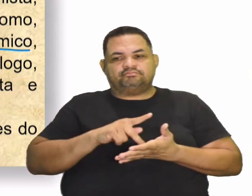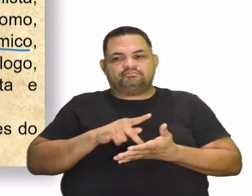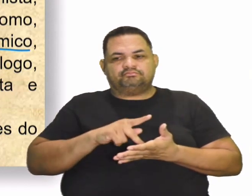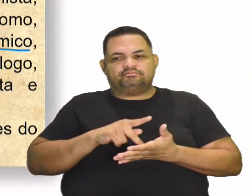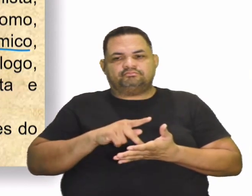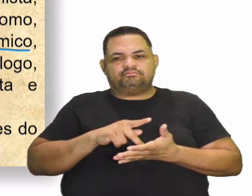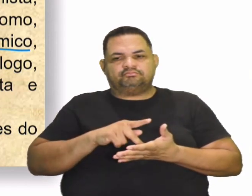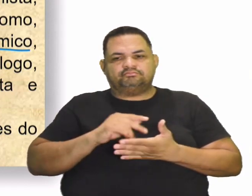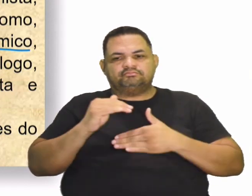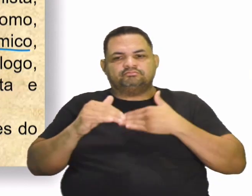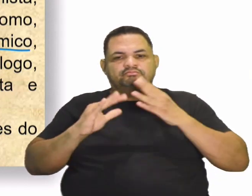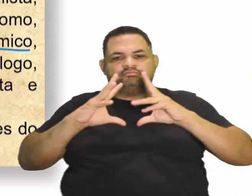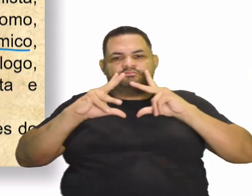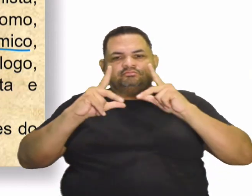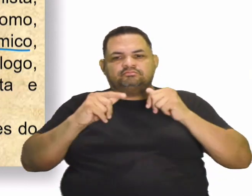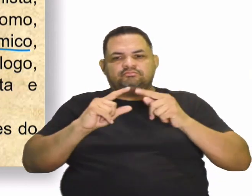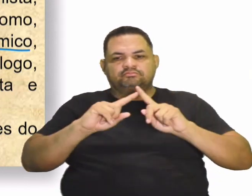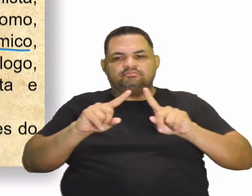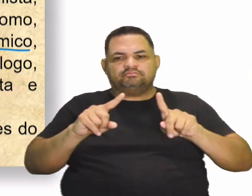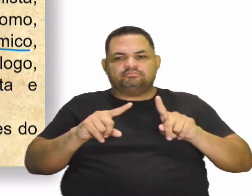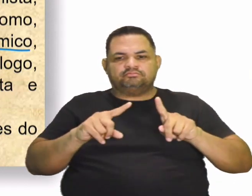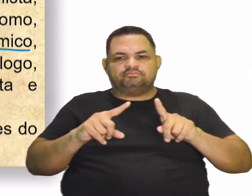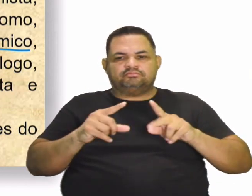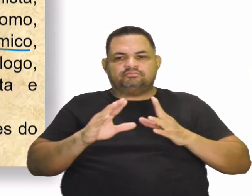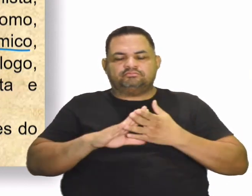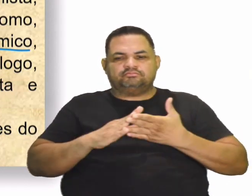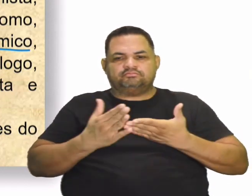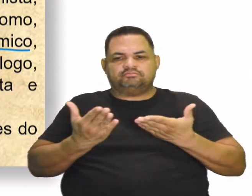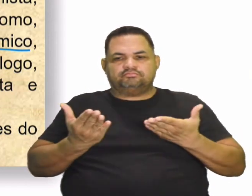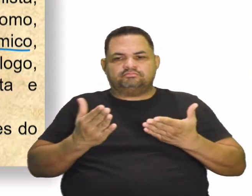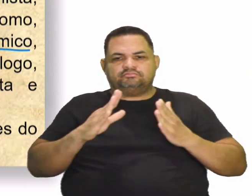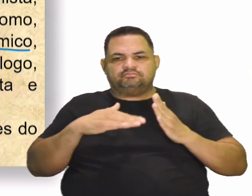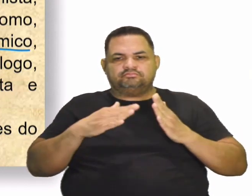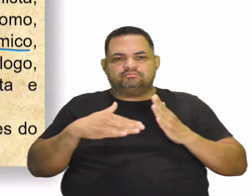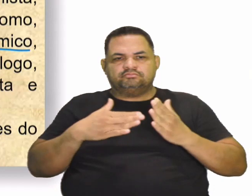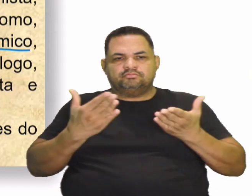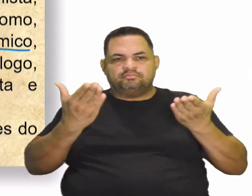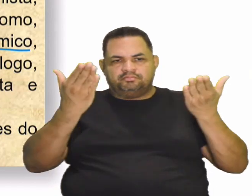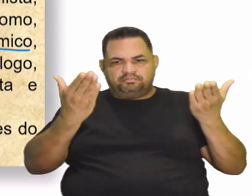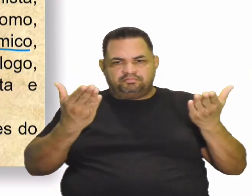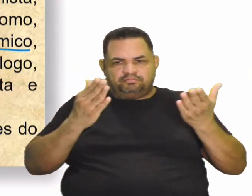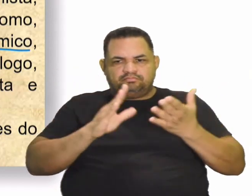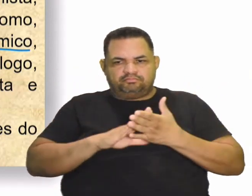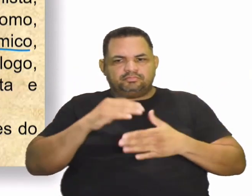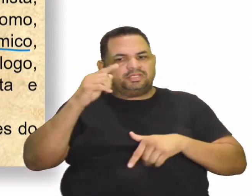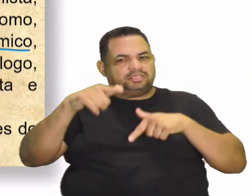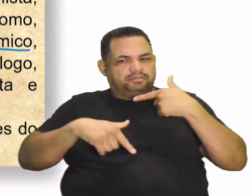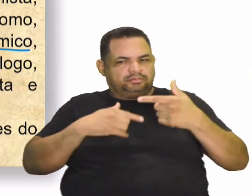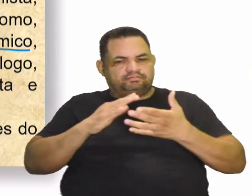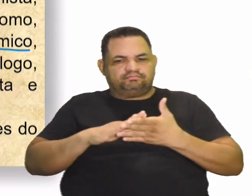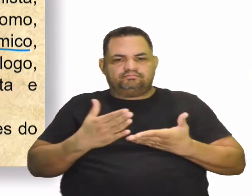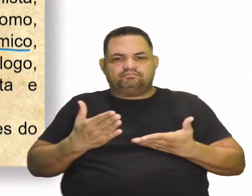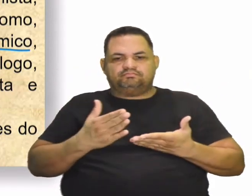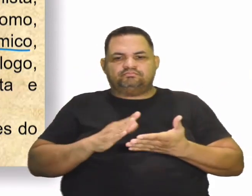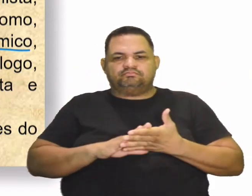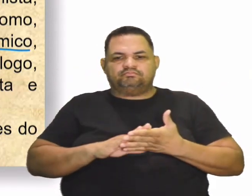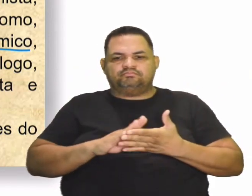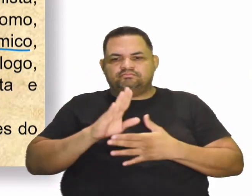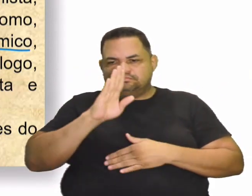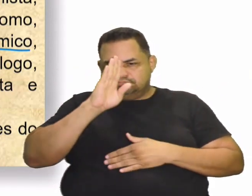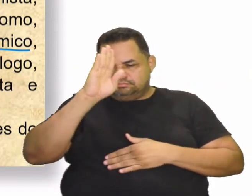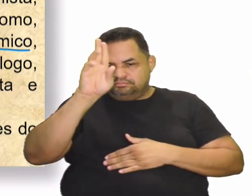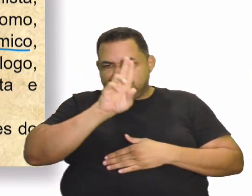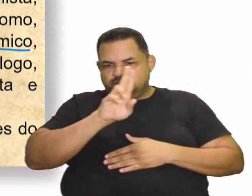se desenvolveu em todos, né? Pelo menos como pintor, ele se dedicou muito. É um dos maiores nomes do